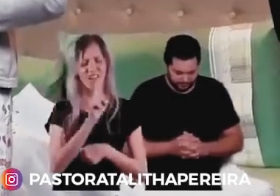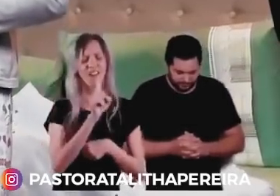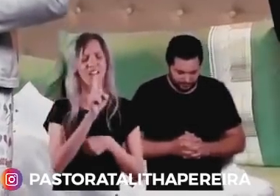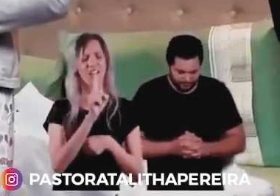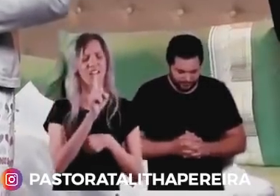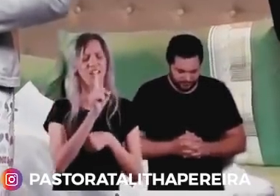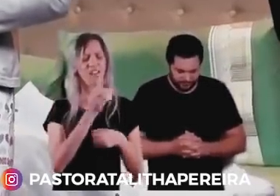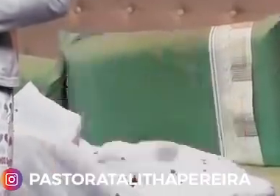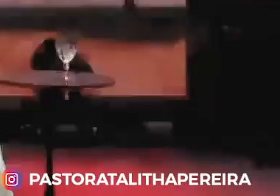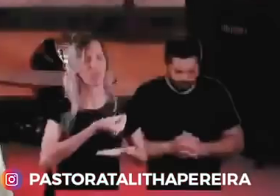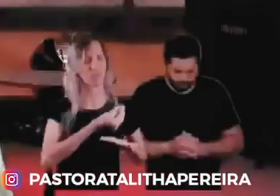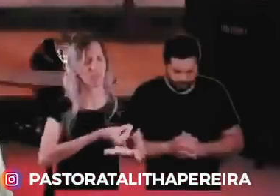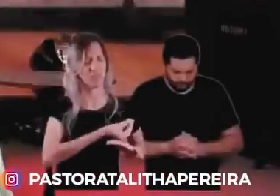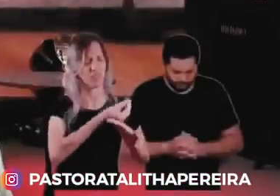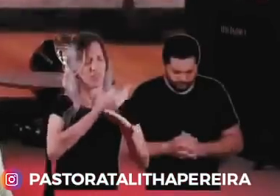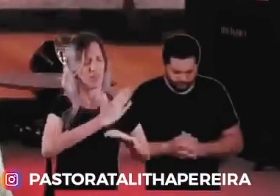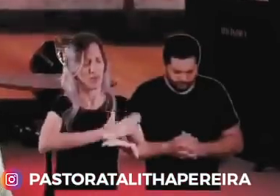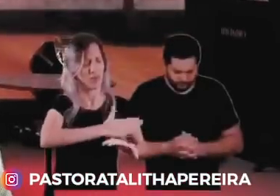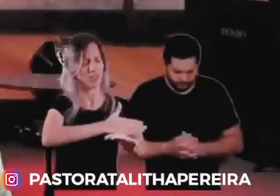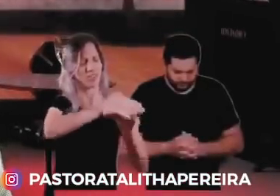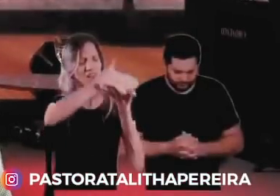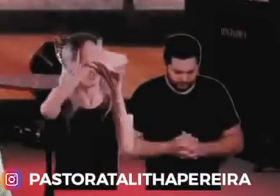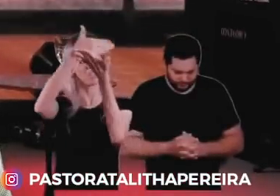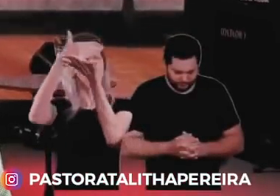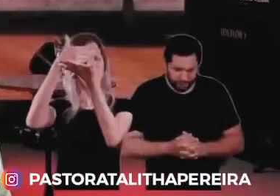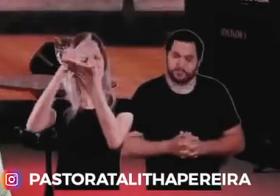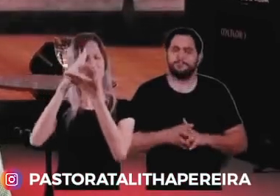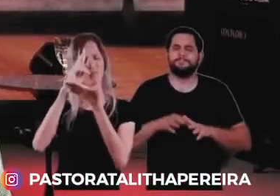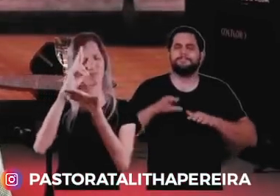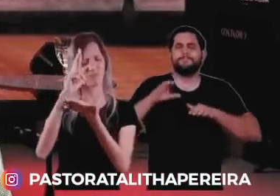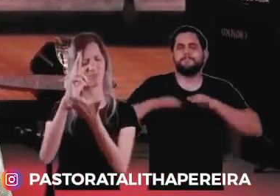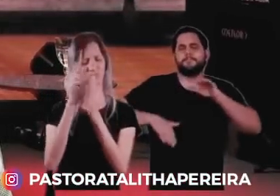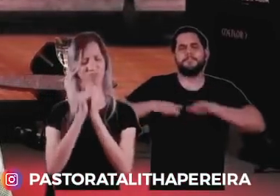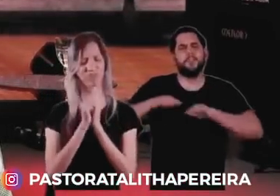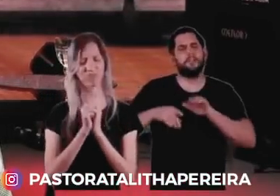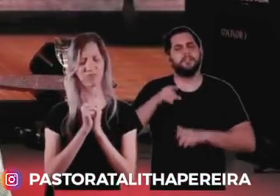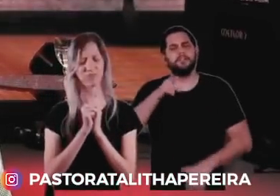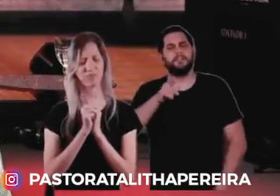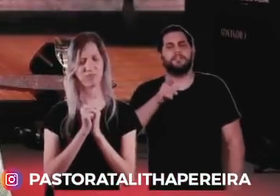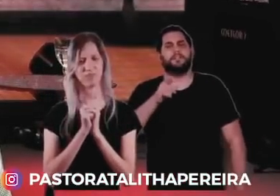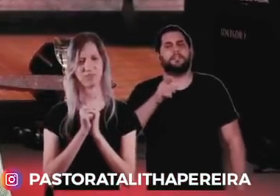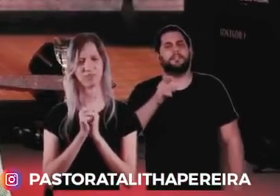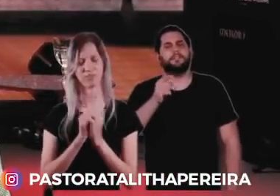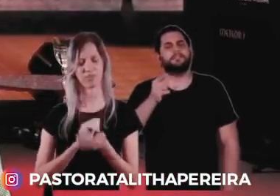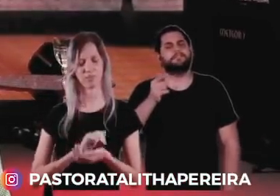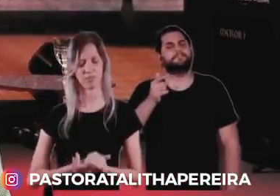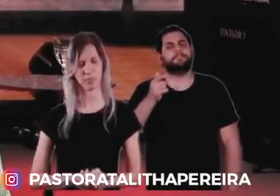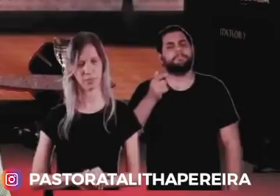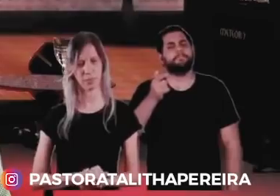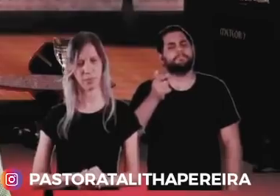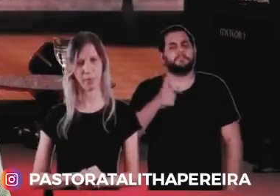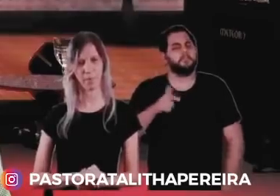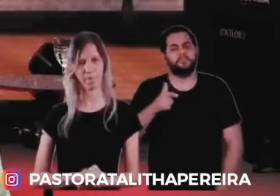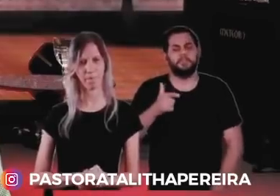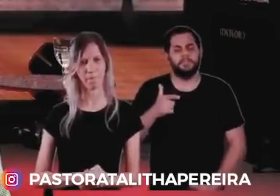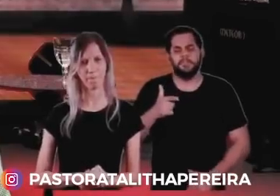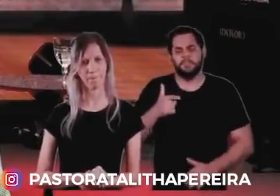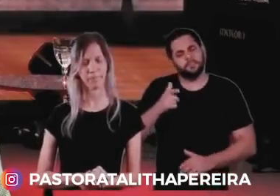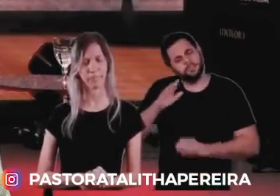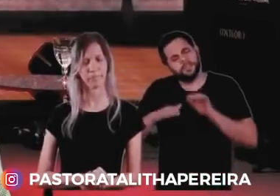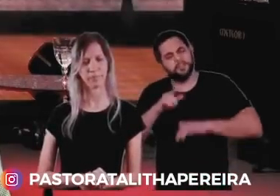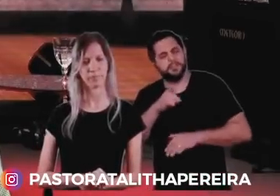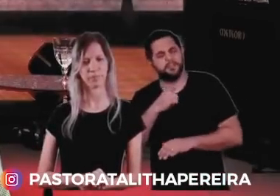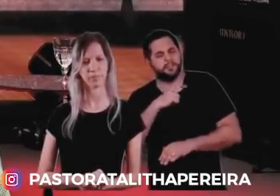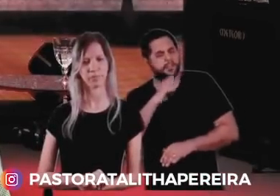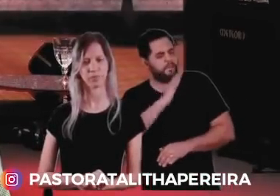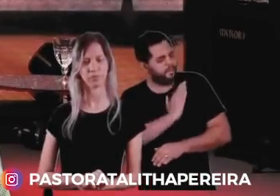ti o nosso coração. Talvez você não tenha muita... Talvez você tenha no coração